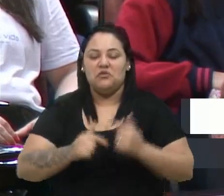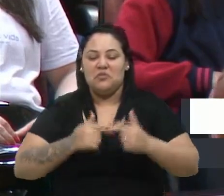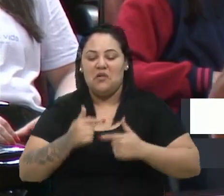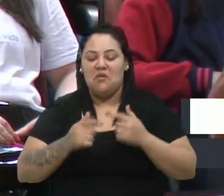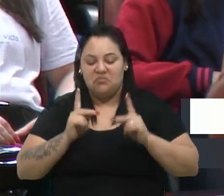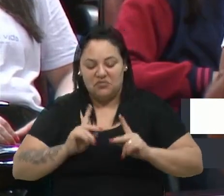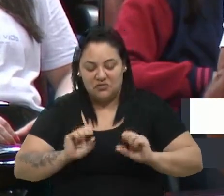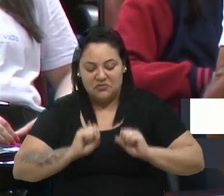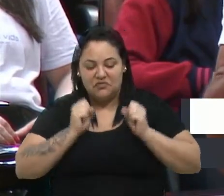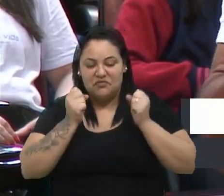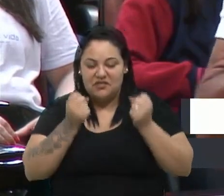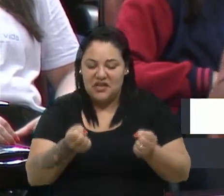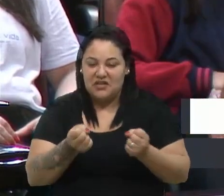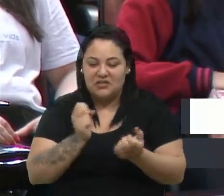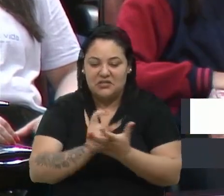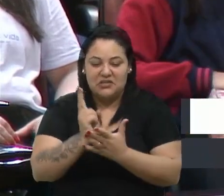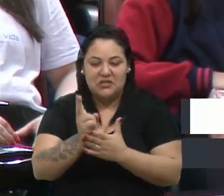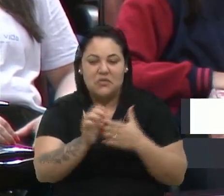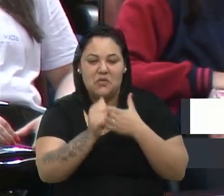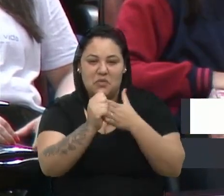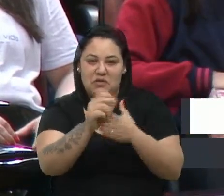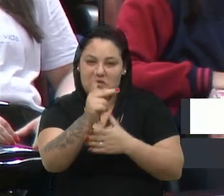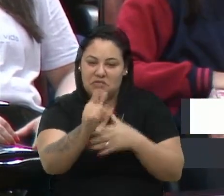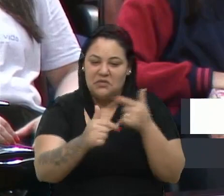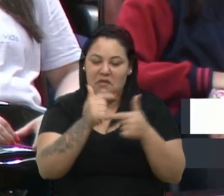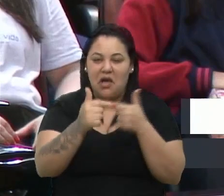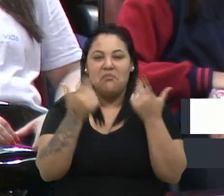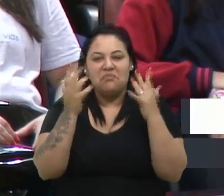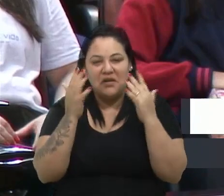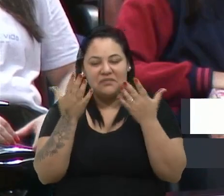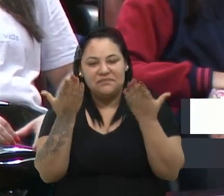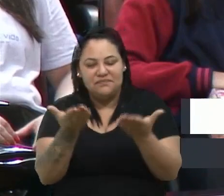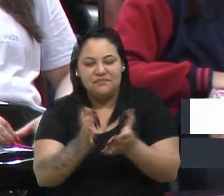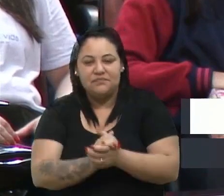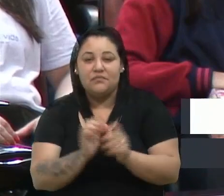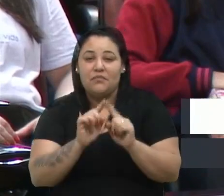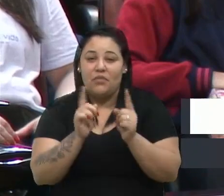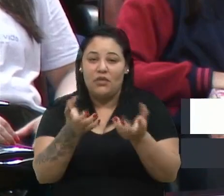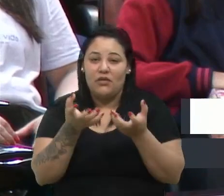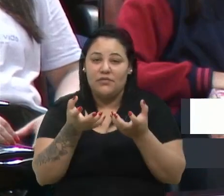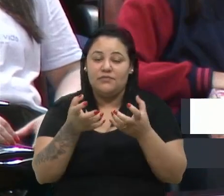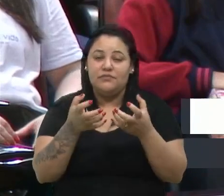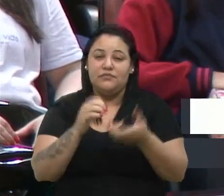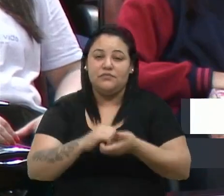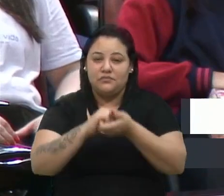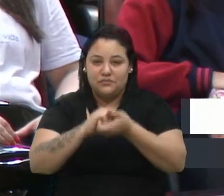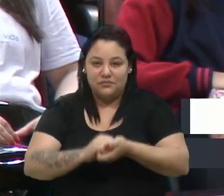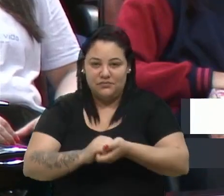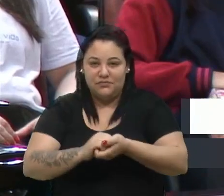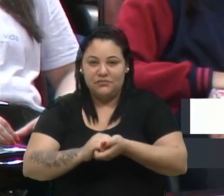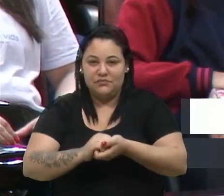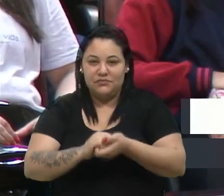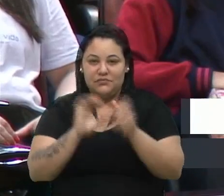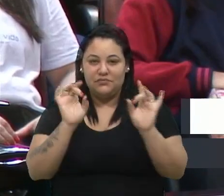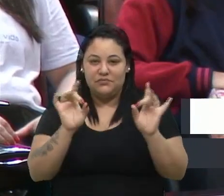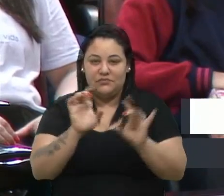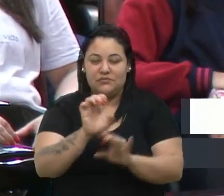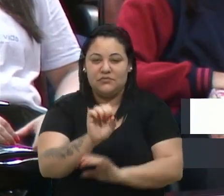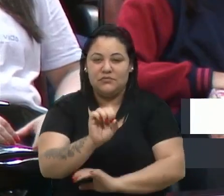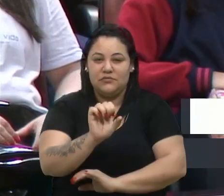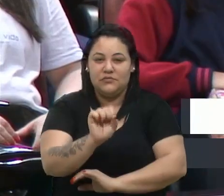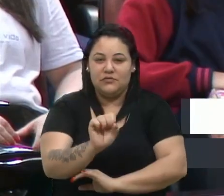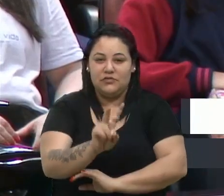sempre acompanhando os seus trabalhos. Parabéns, o Ricardo. Mas quero cumprimentar de modo especial o Oswaldo Scopel,